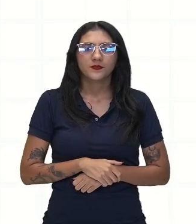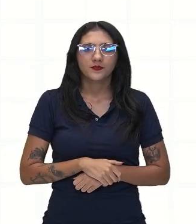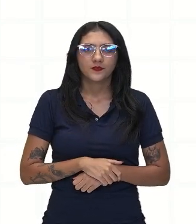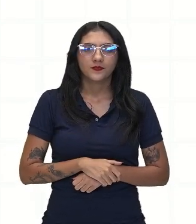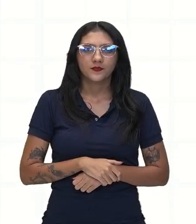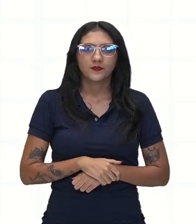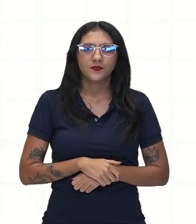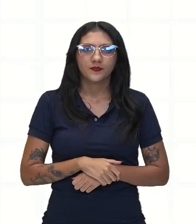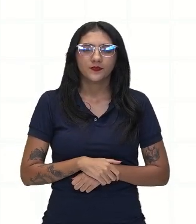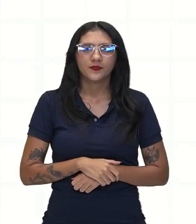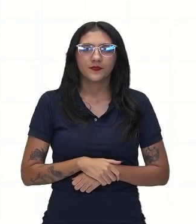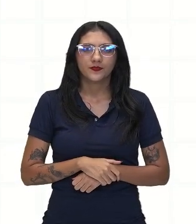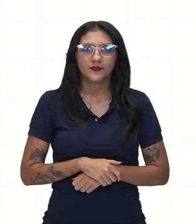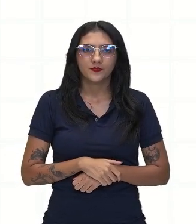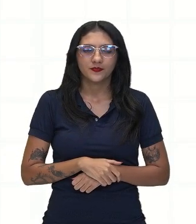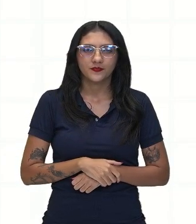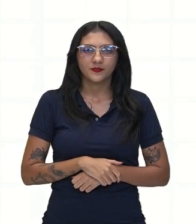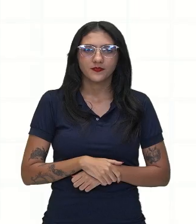entenderem melhor.